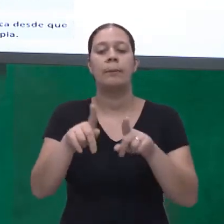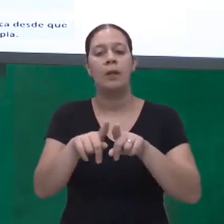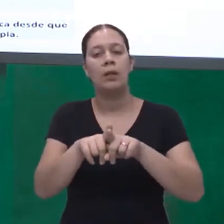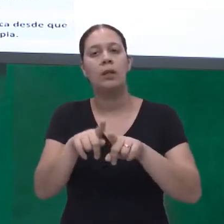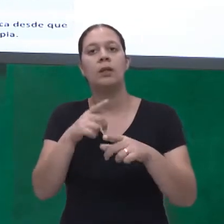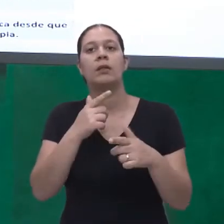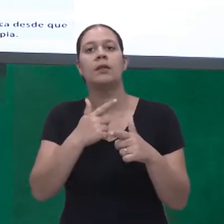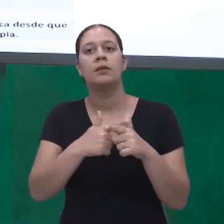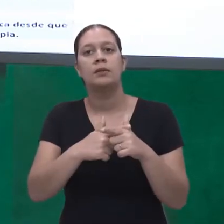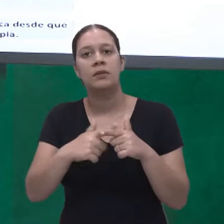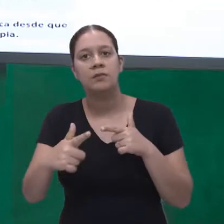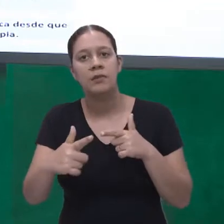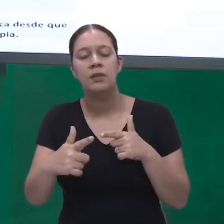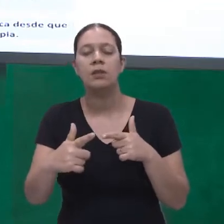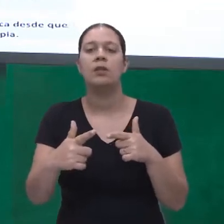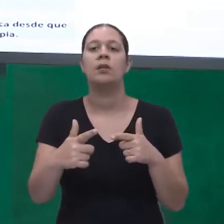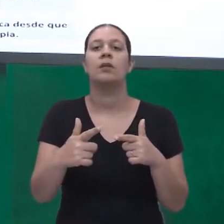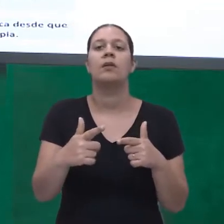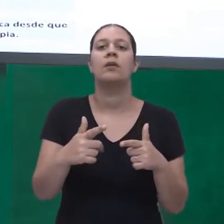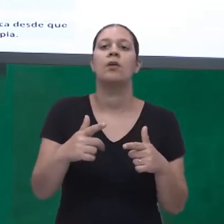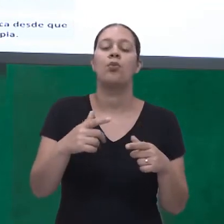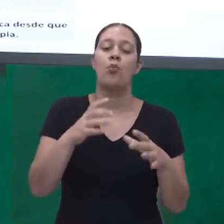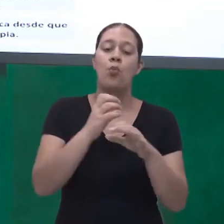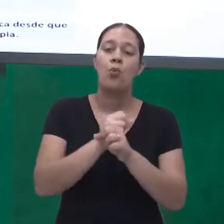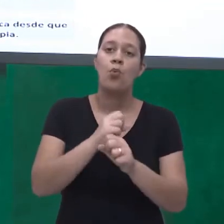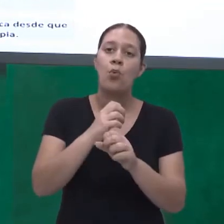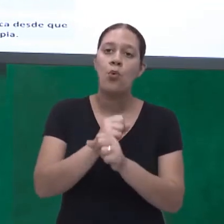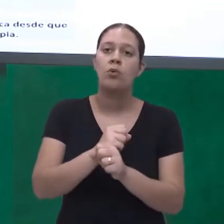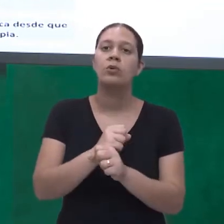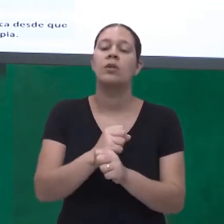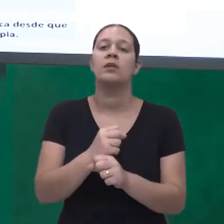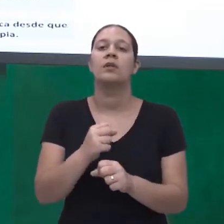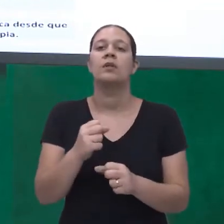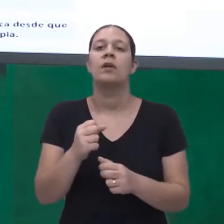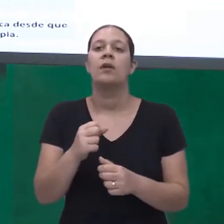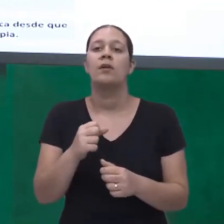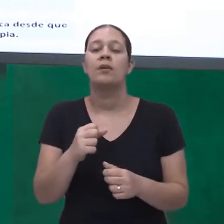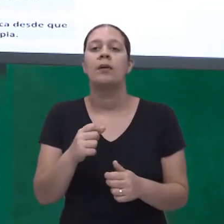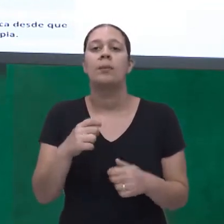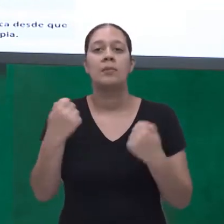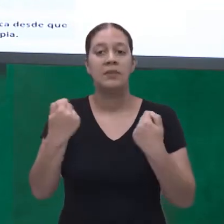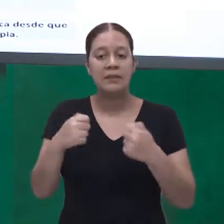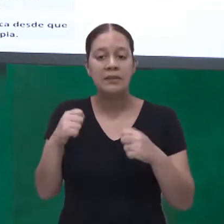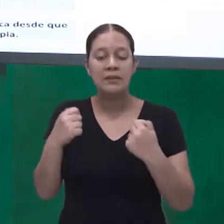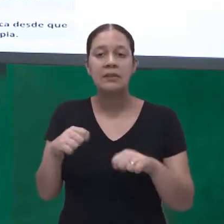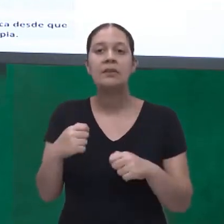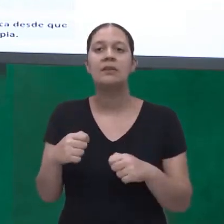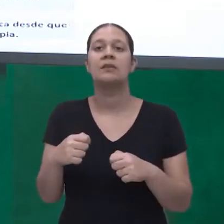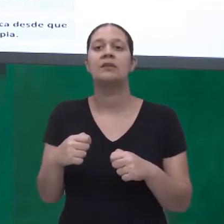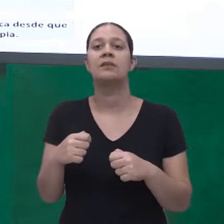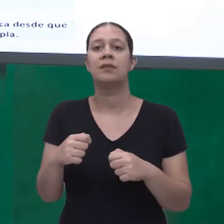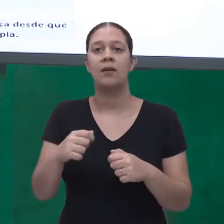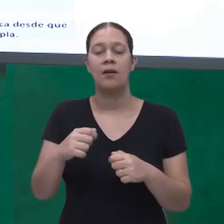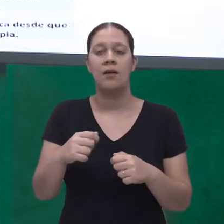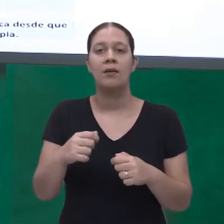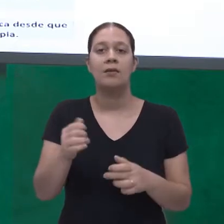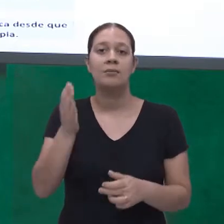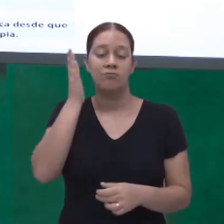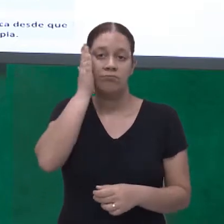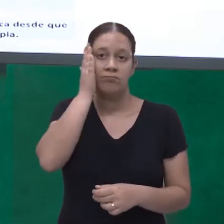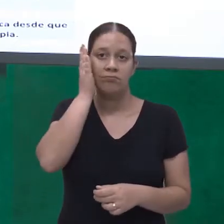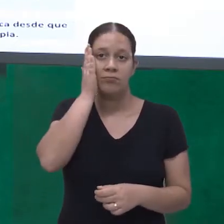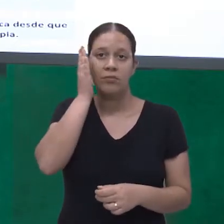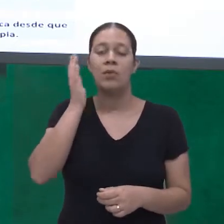dividir uma equação termoquímica, os coeficientes de uma equação